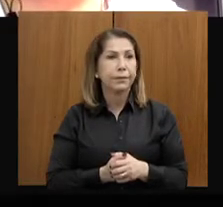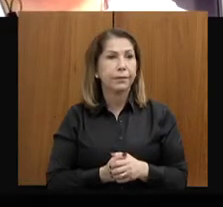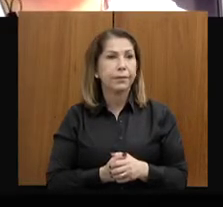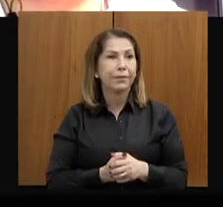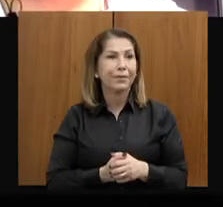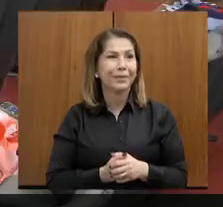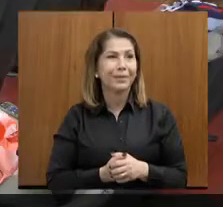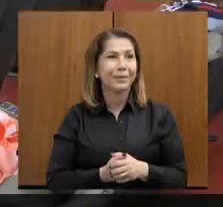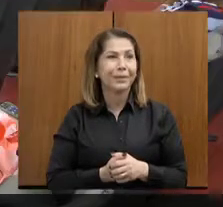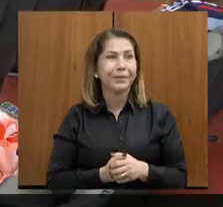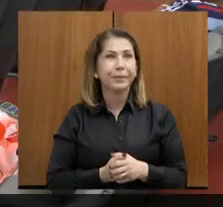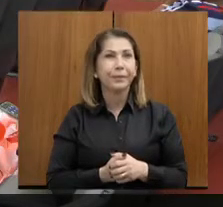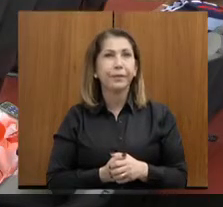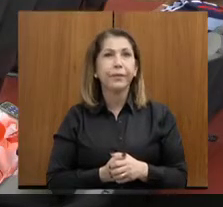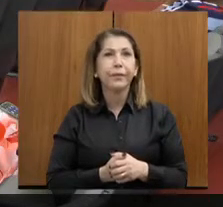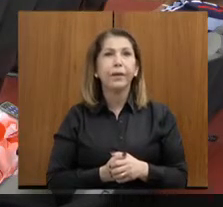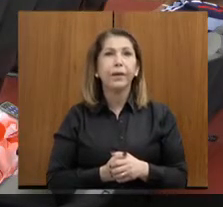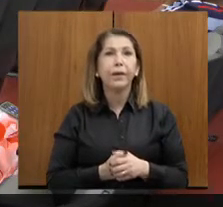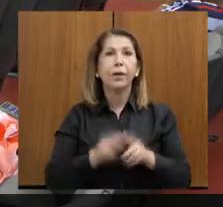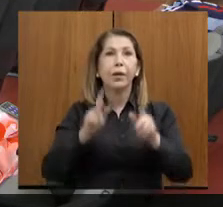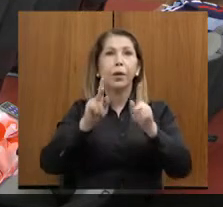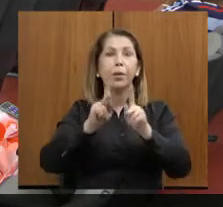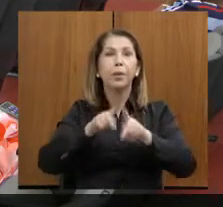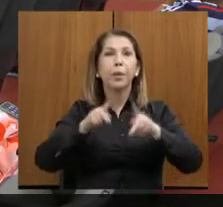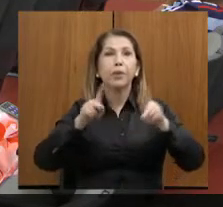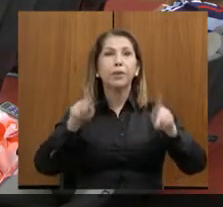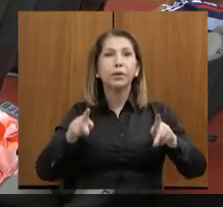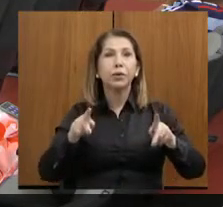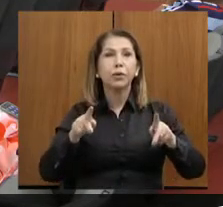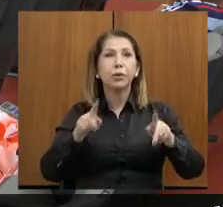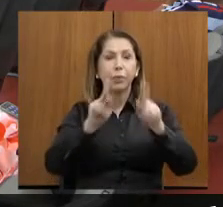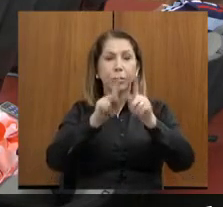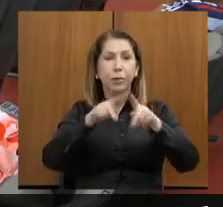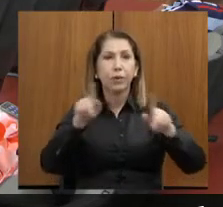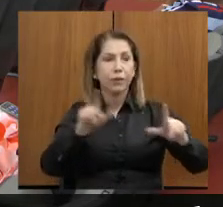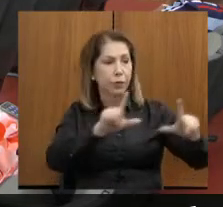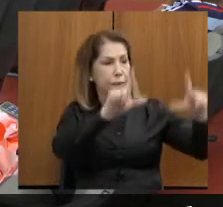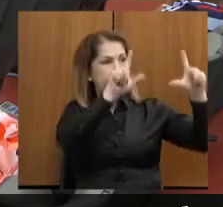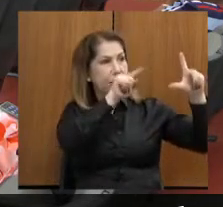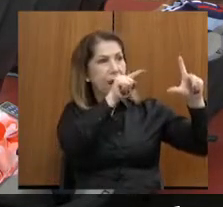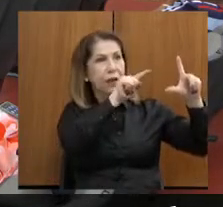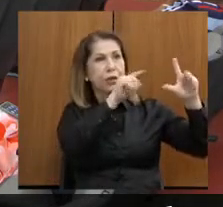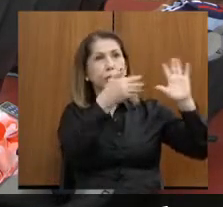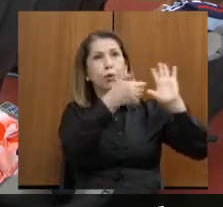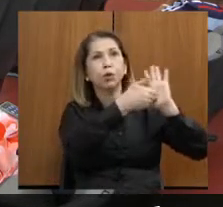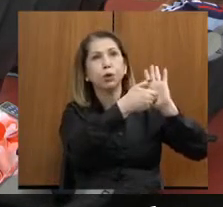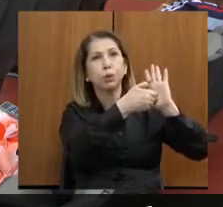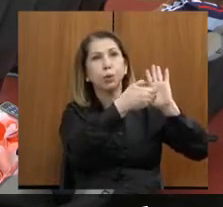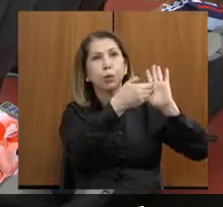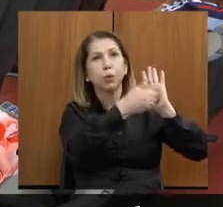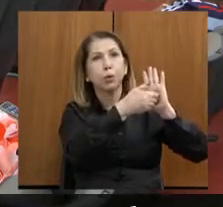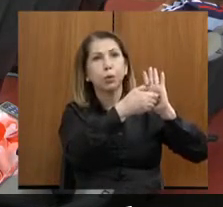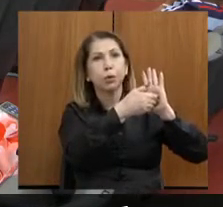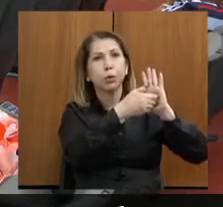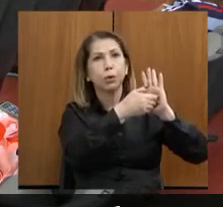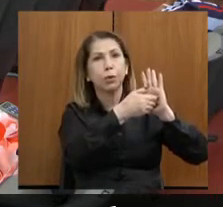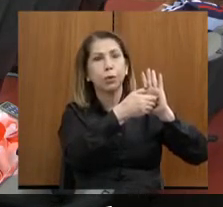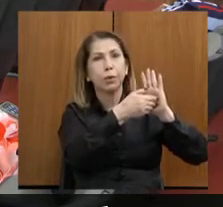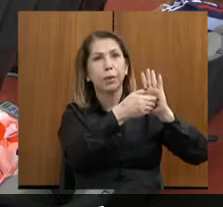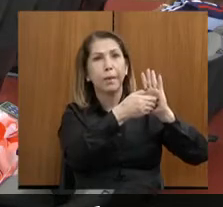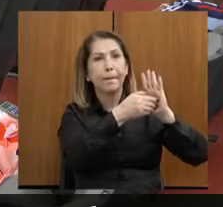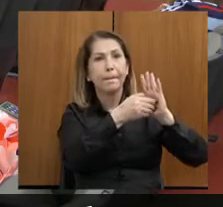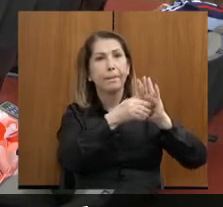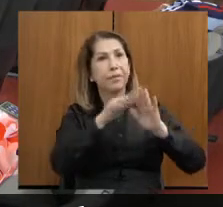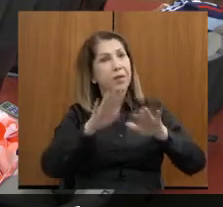até professora O slide que tá aqui E esse esse seria o último Será se o